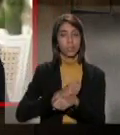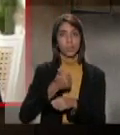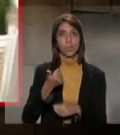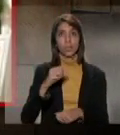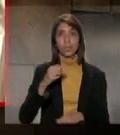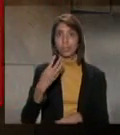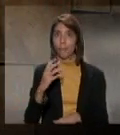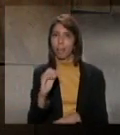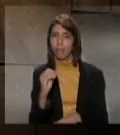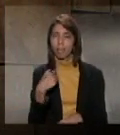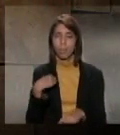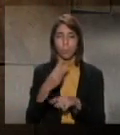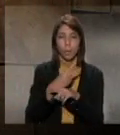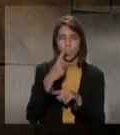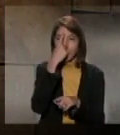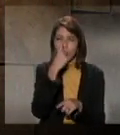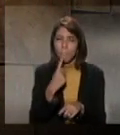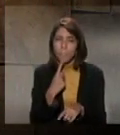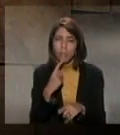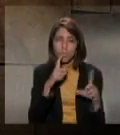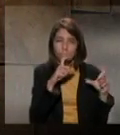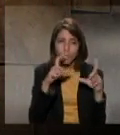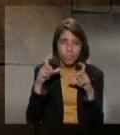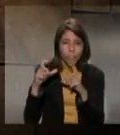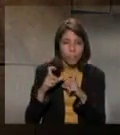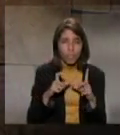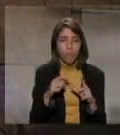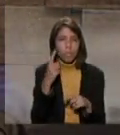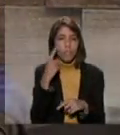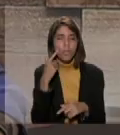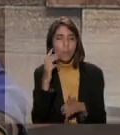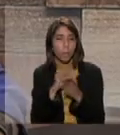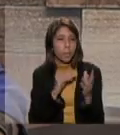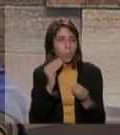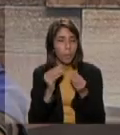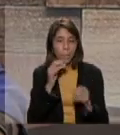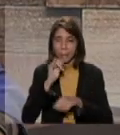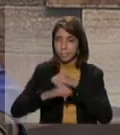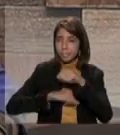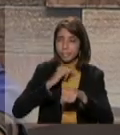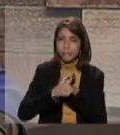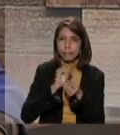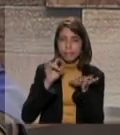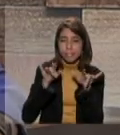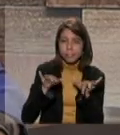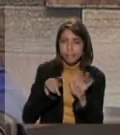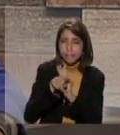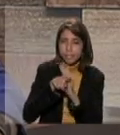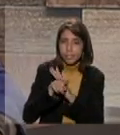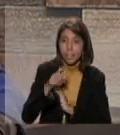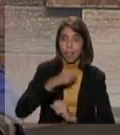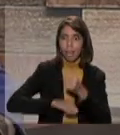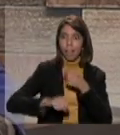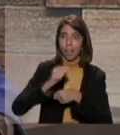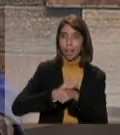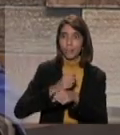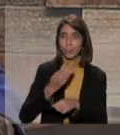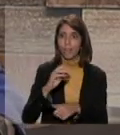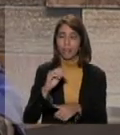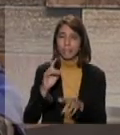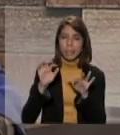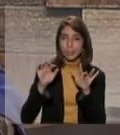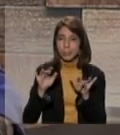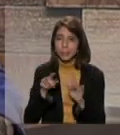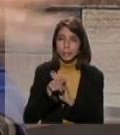você começa a procurar imagens, entendeu? Eu sou muito visual. Aí eu vou na internet, dou uma googada e começo já, anos 40. Aí